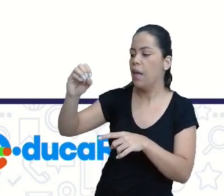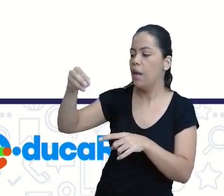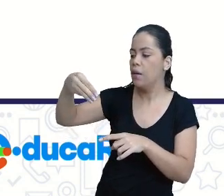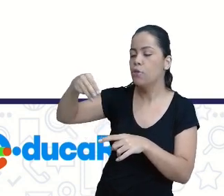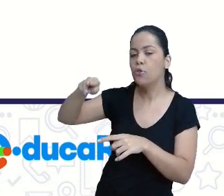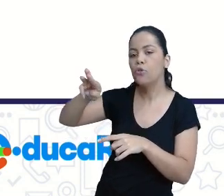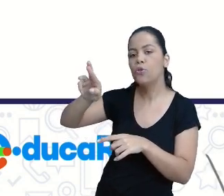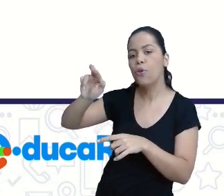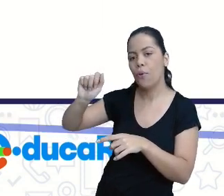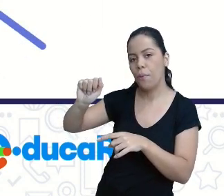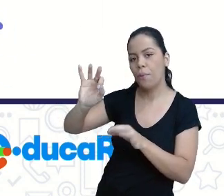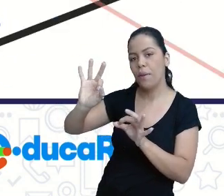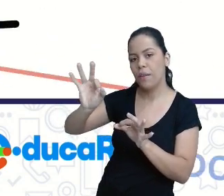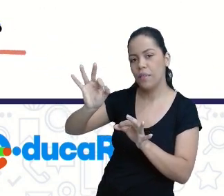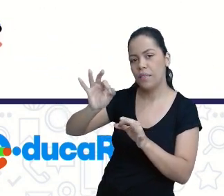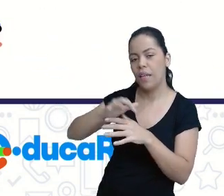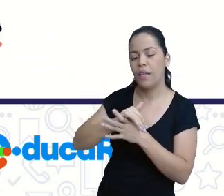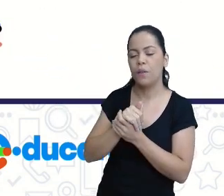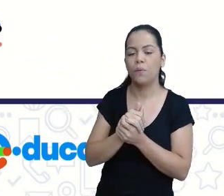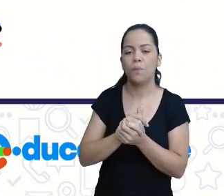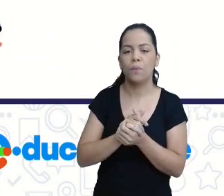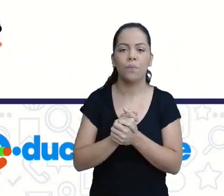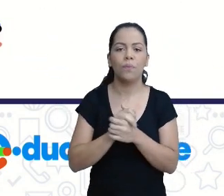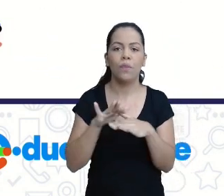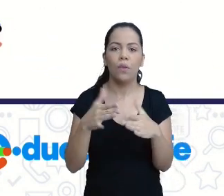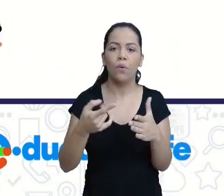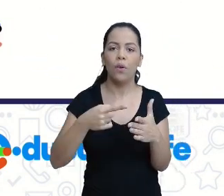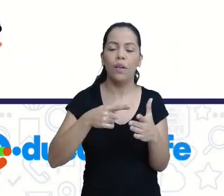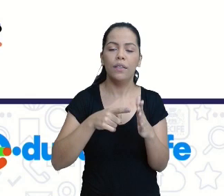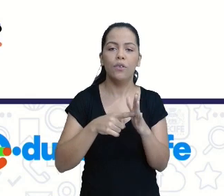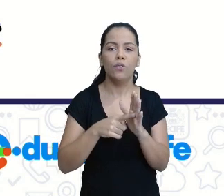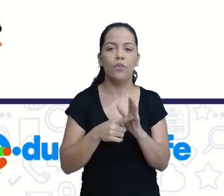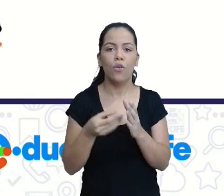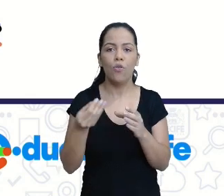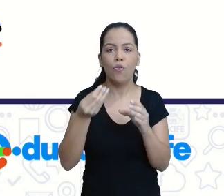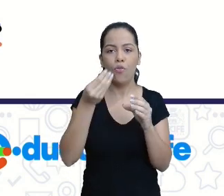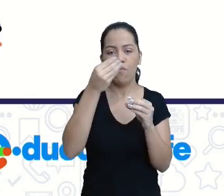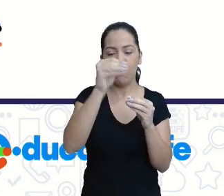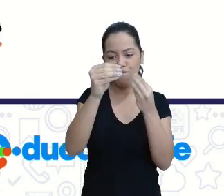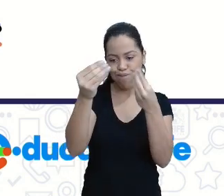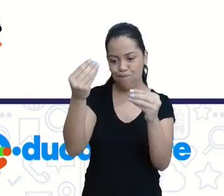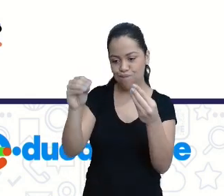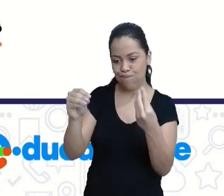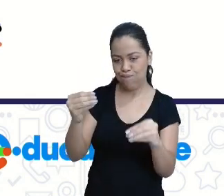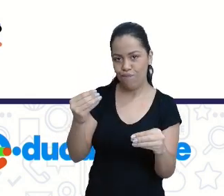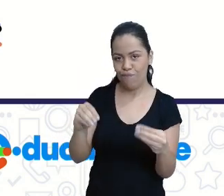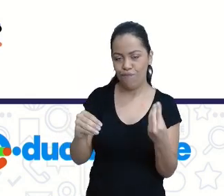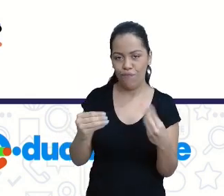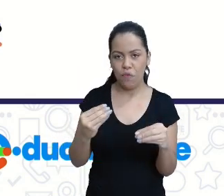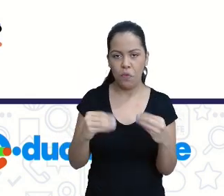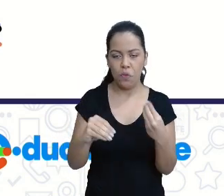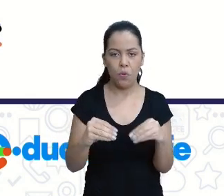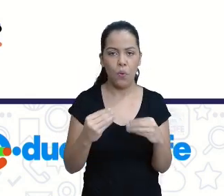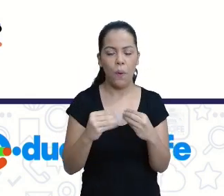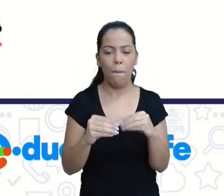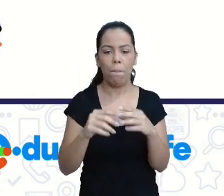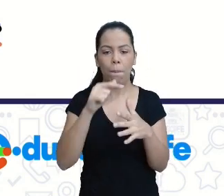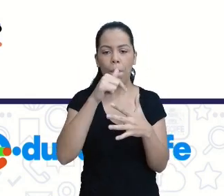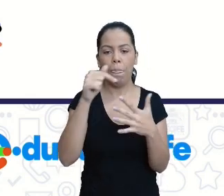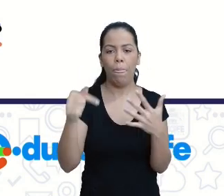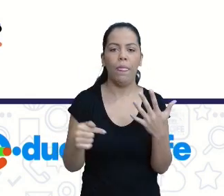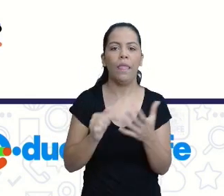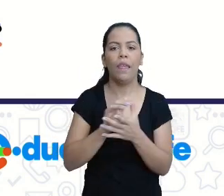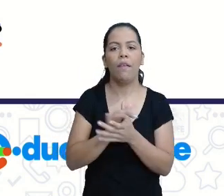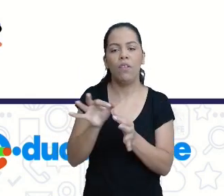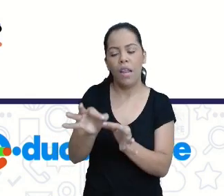no triângulo retângulo, tá bom? Então, quando a gente colocar todos os elementos, aquele lado maior ali, a altura,